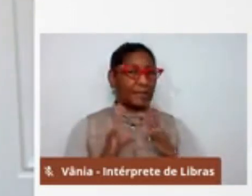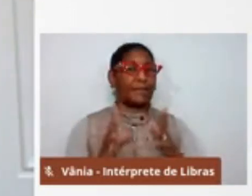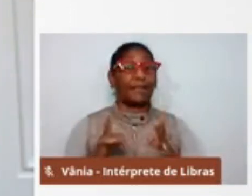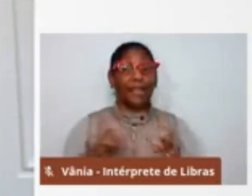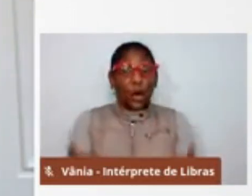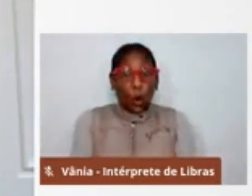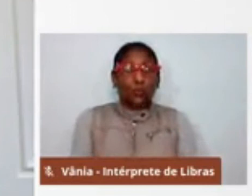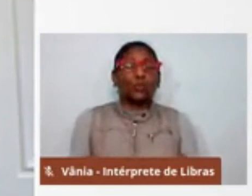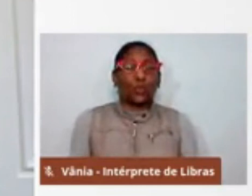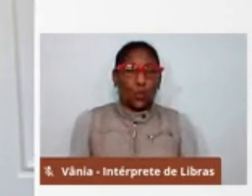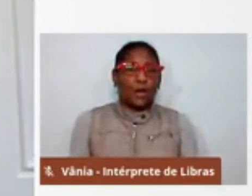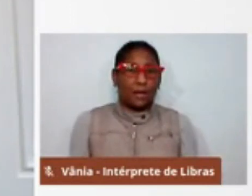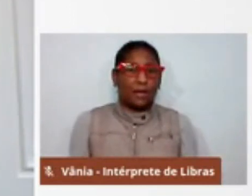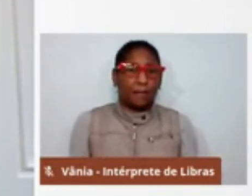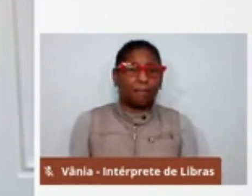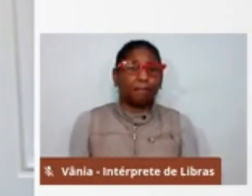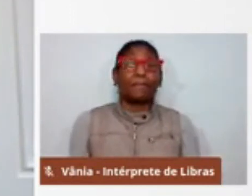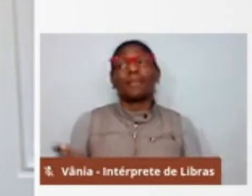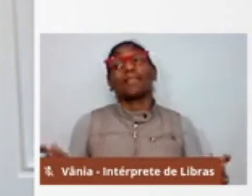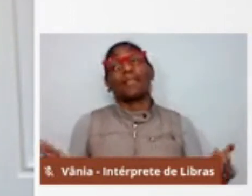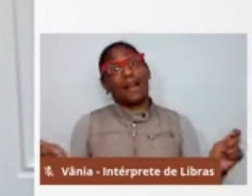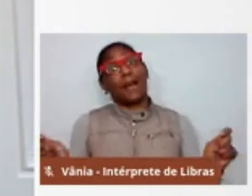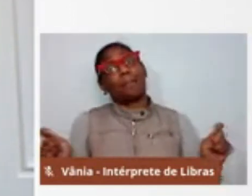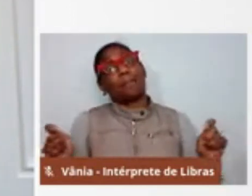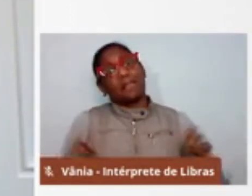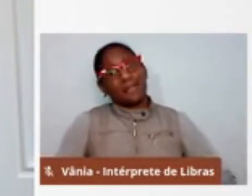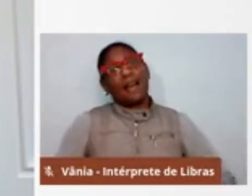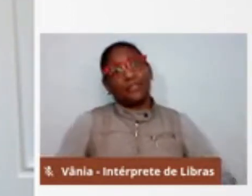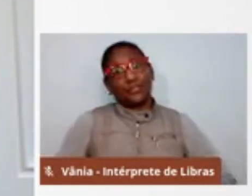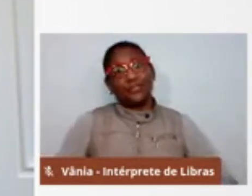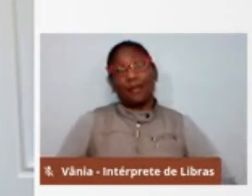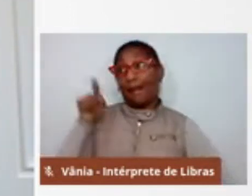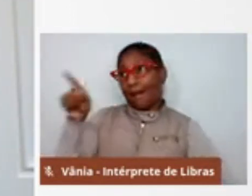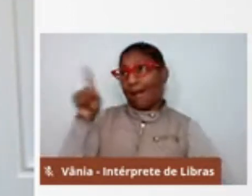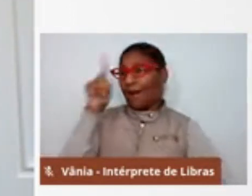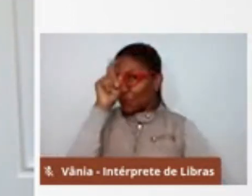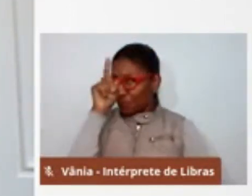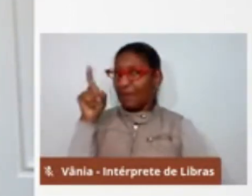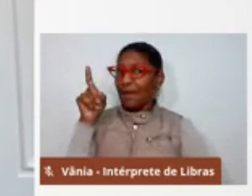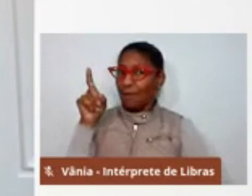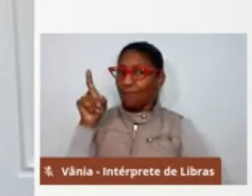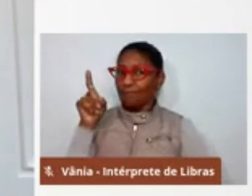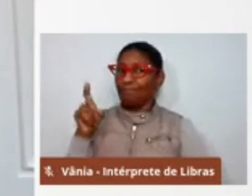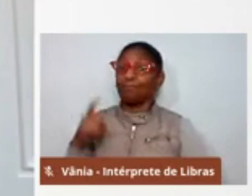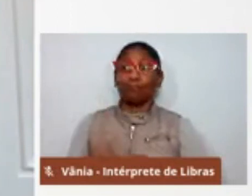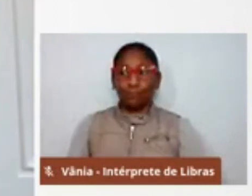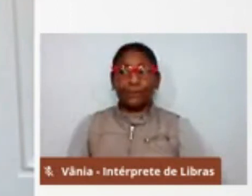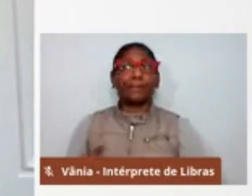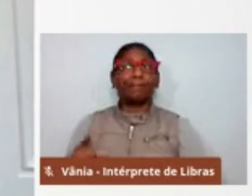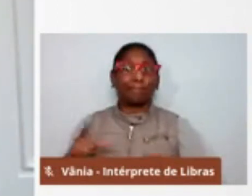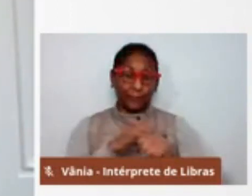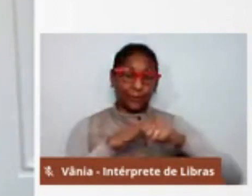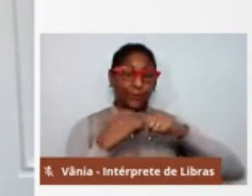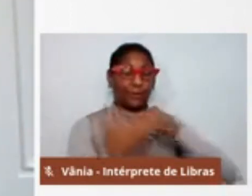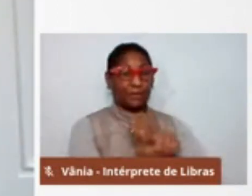né, a capacidade da oferta de leitos diante da demanda que nós temos para o coronavírus e